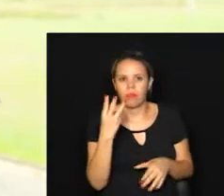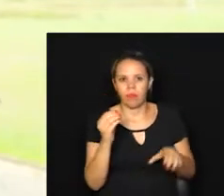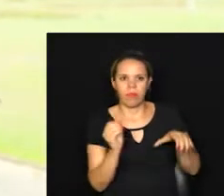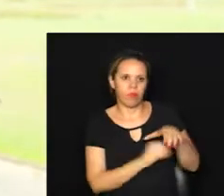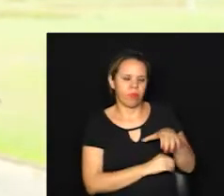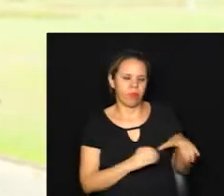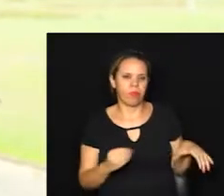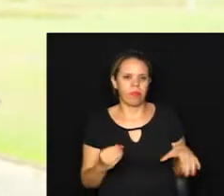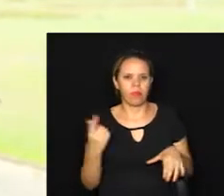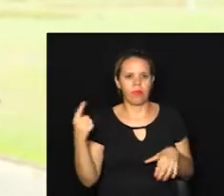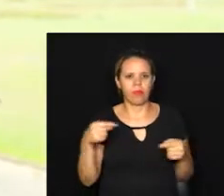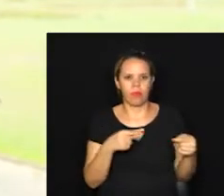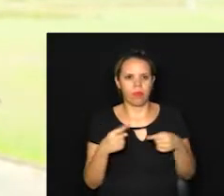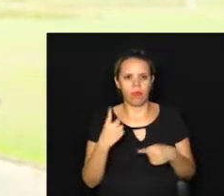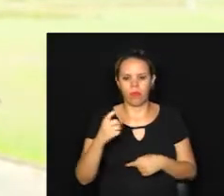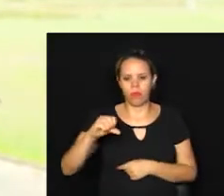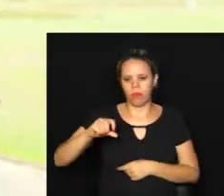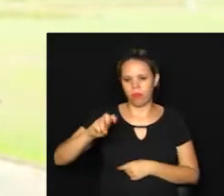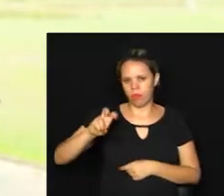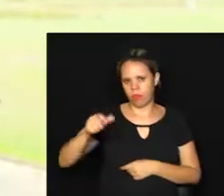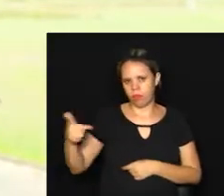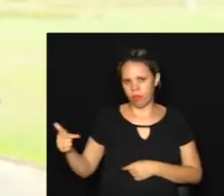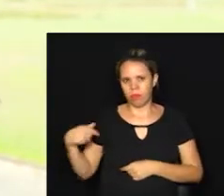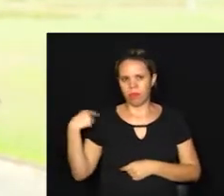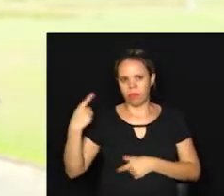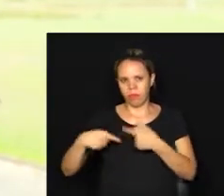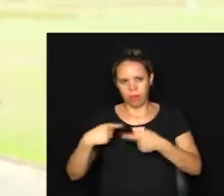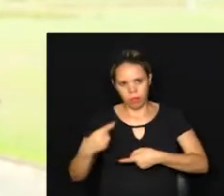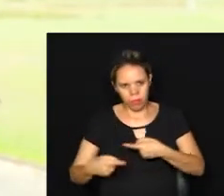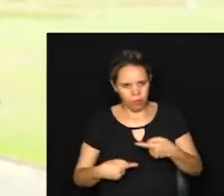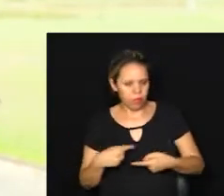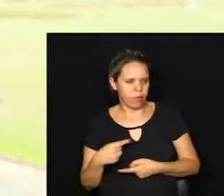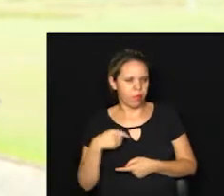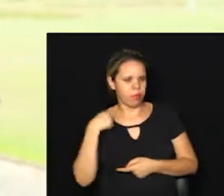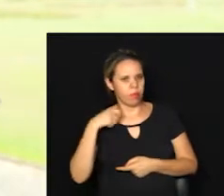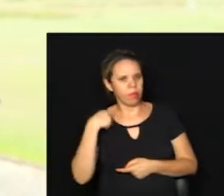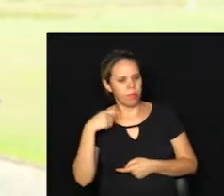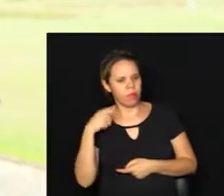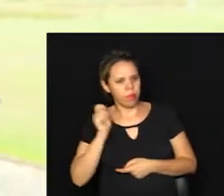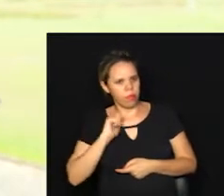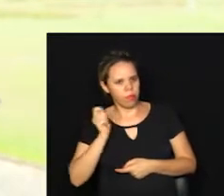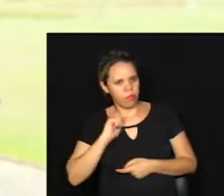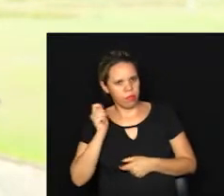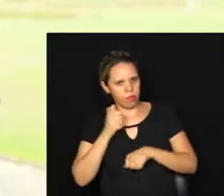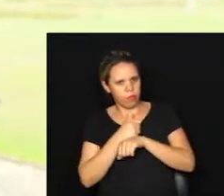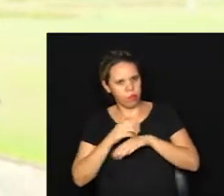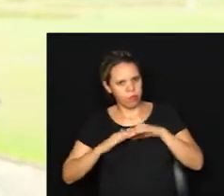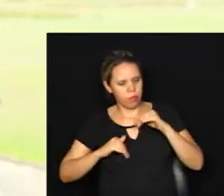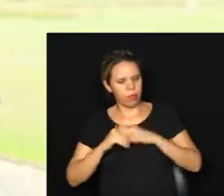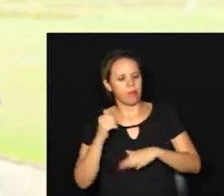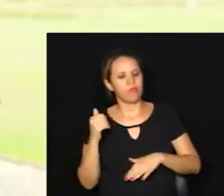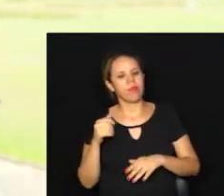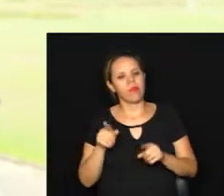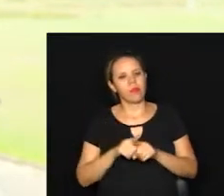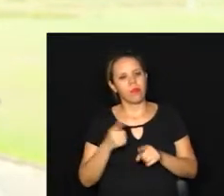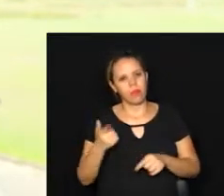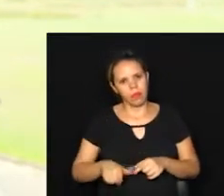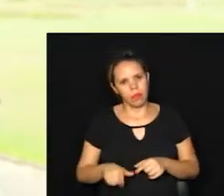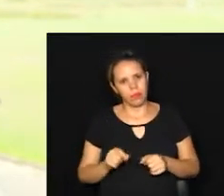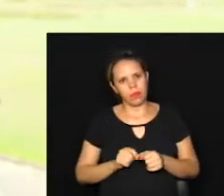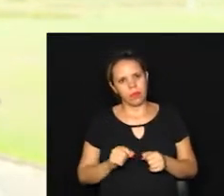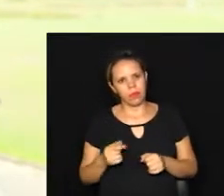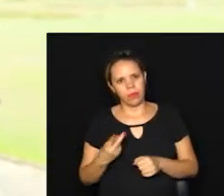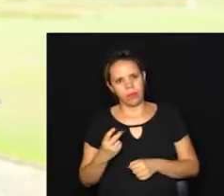em 1952. Depois disso, o argentino Dario Rijena repetiu a dose